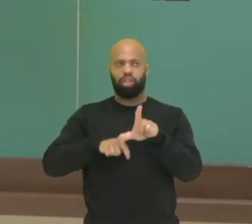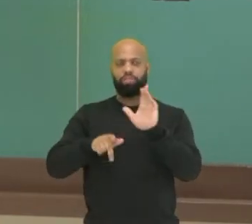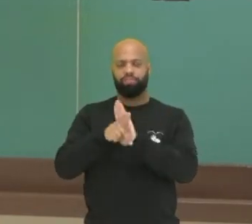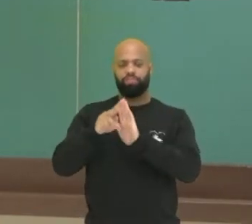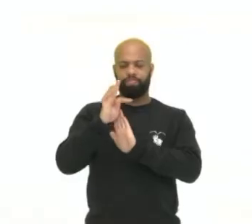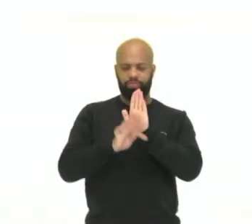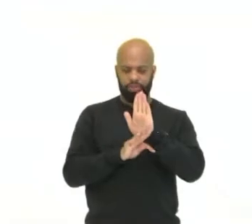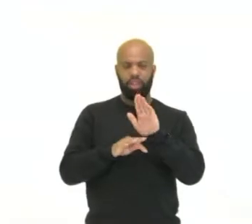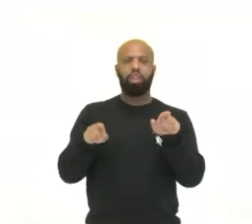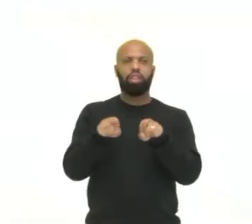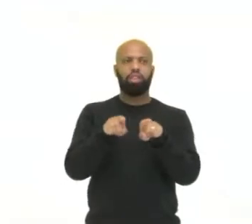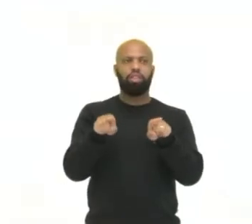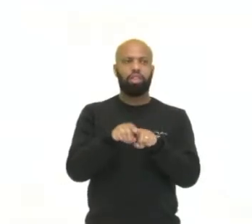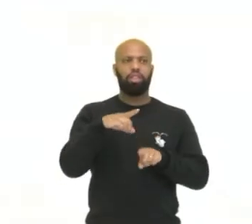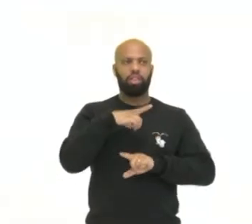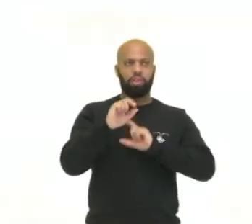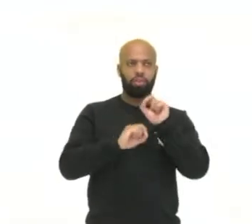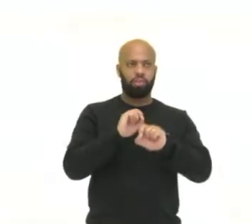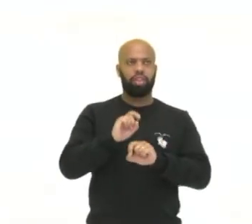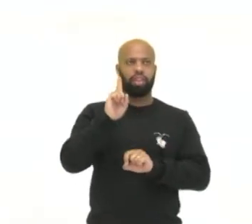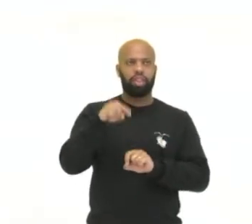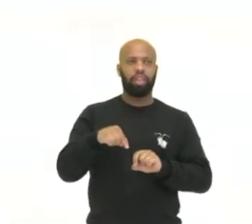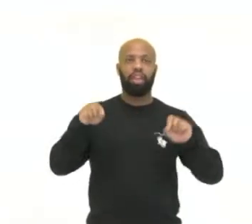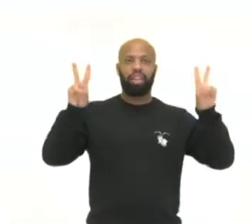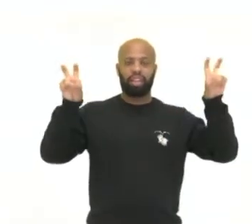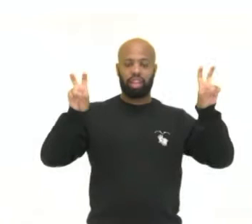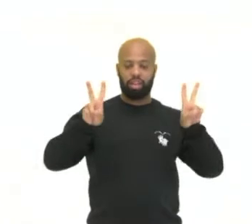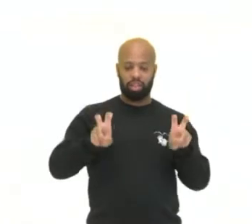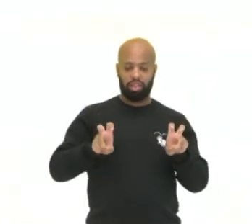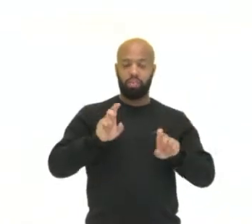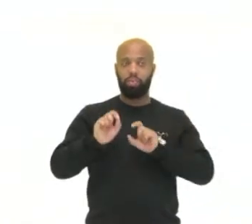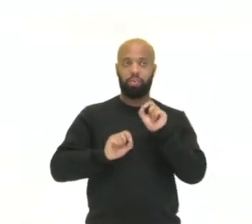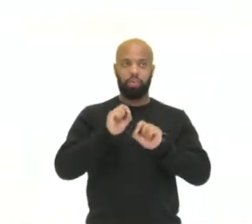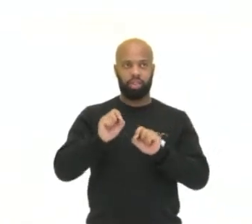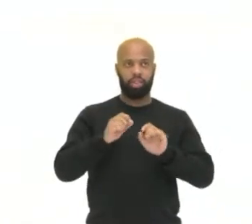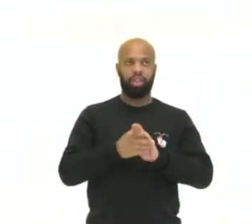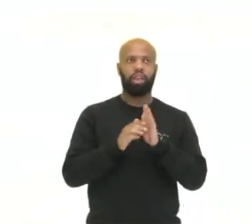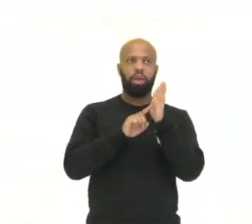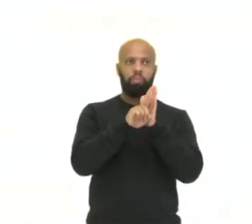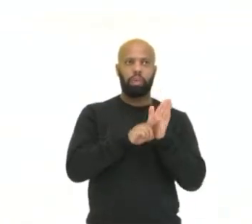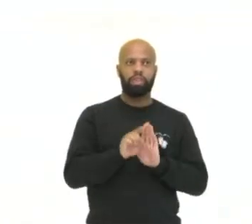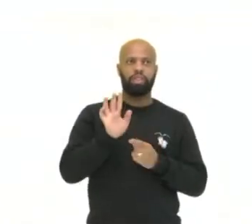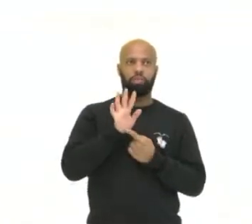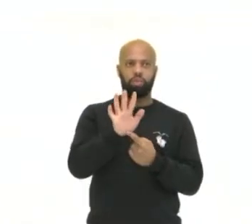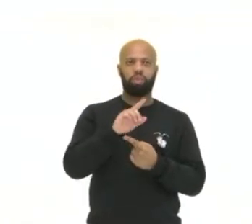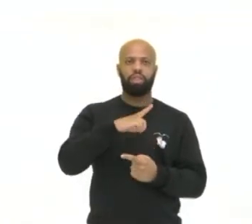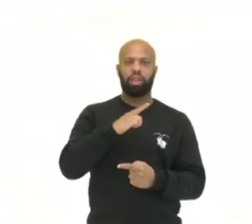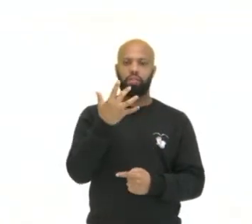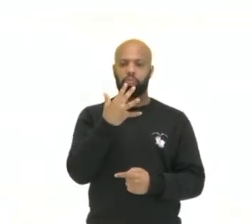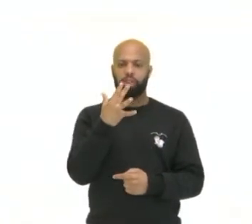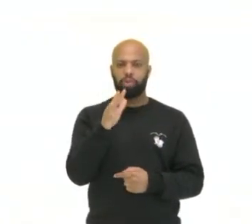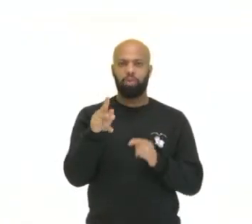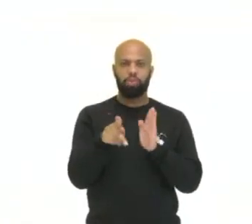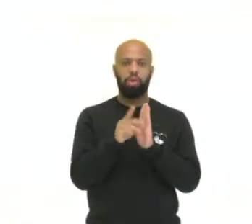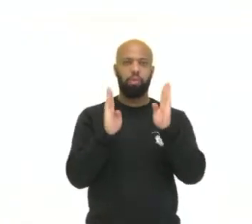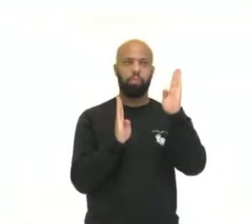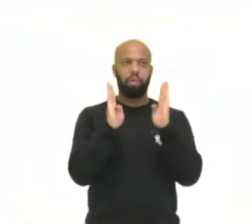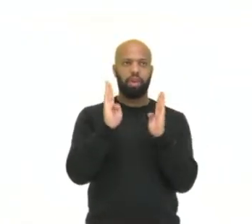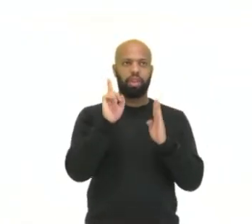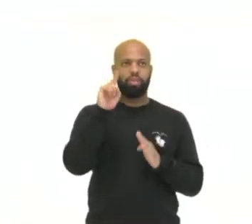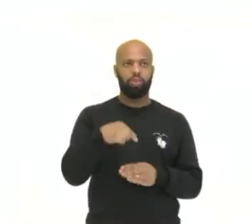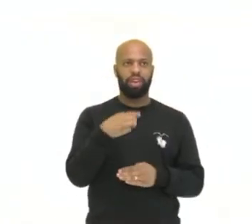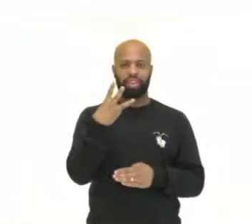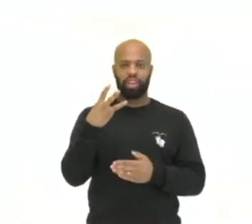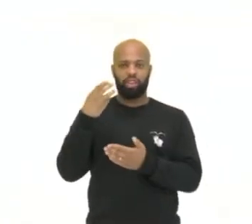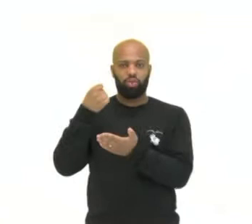E aí na sequência nós temos o que chamamos de subtítulo, que diz o seguinte: pesquisa revelou que a média para o período foi de 3